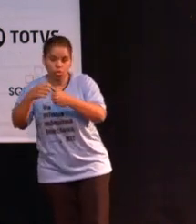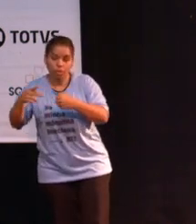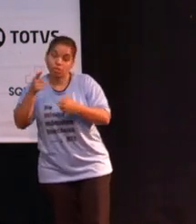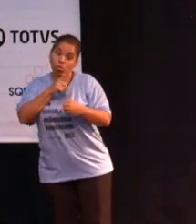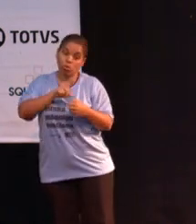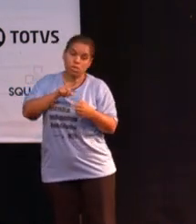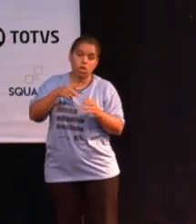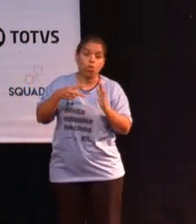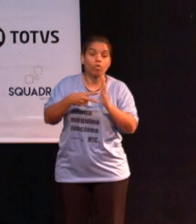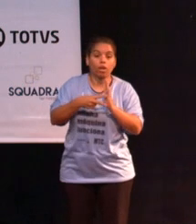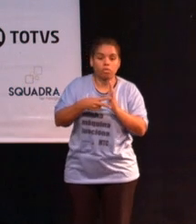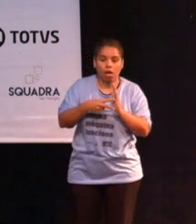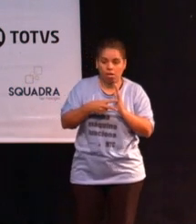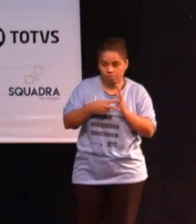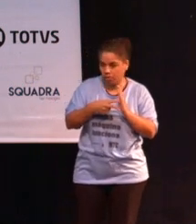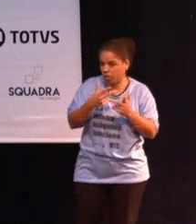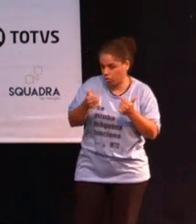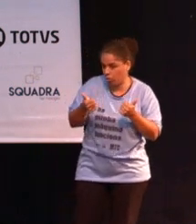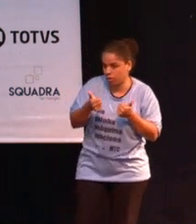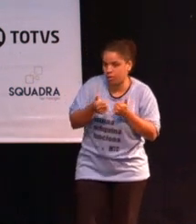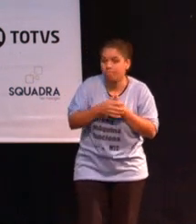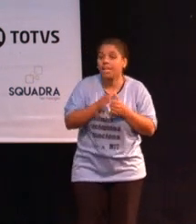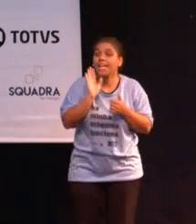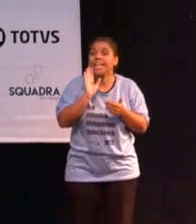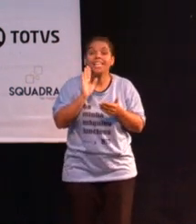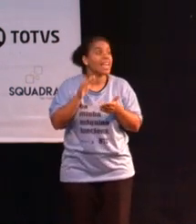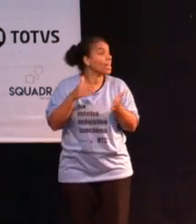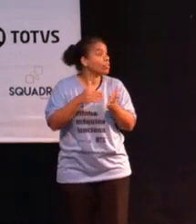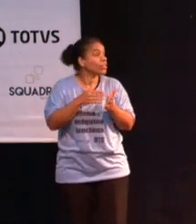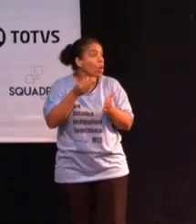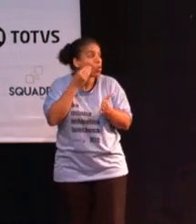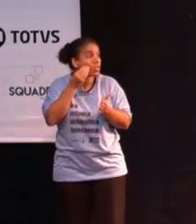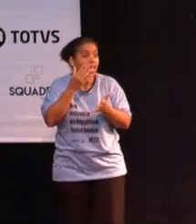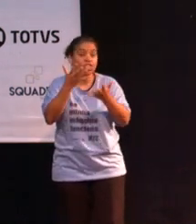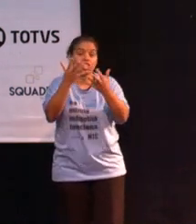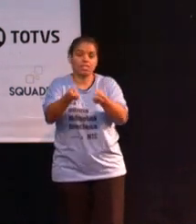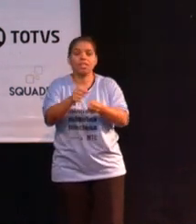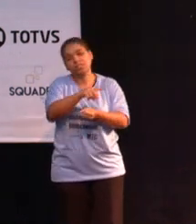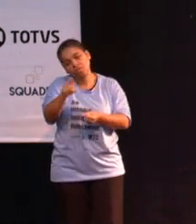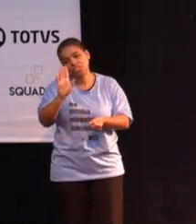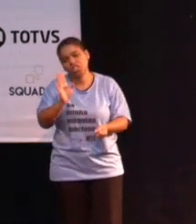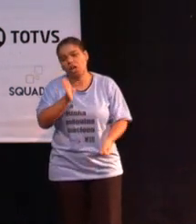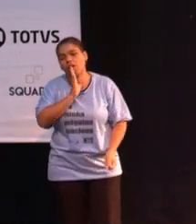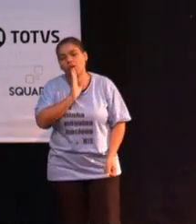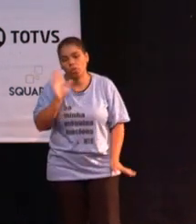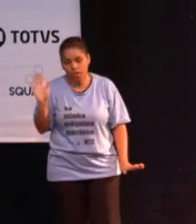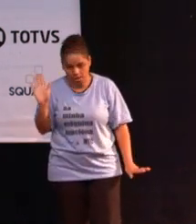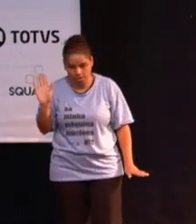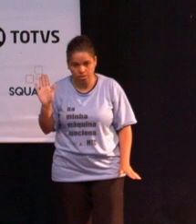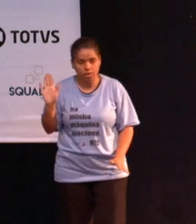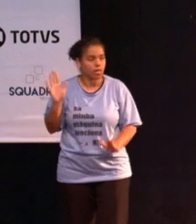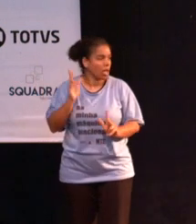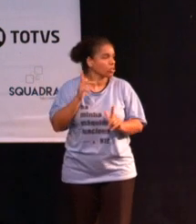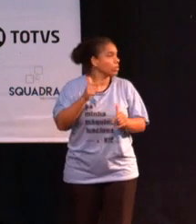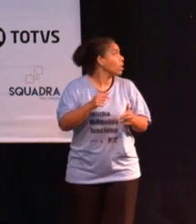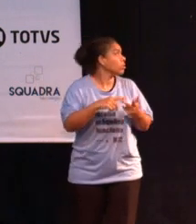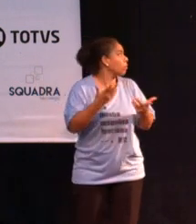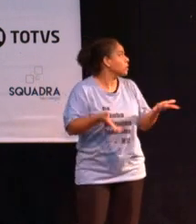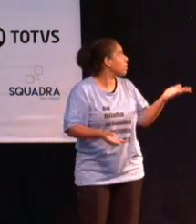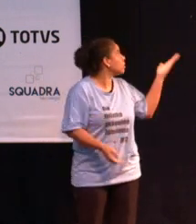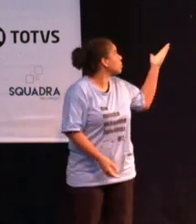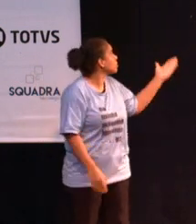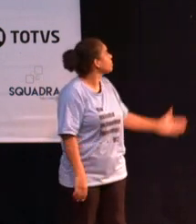validar as coisas é e o final esta aceitação que é o que vocês já conhecem outra estação convencional basicamente é isso